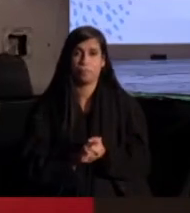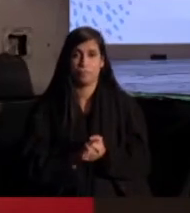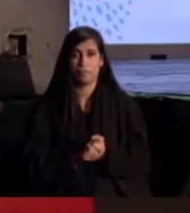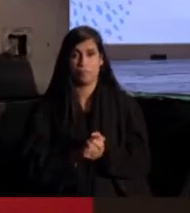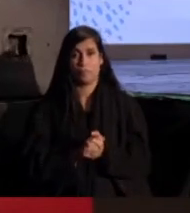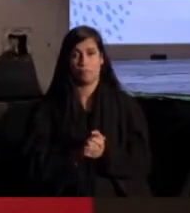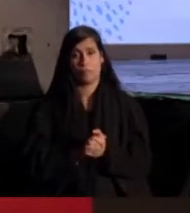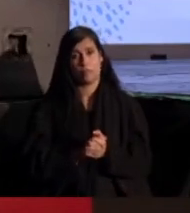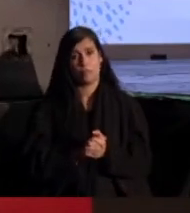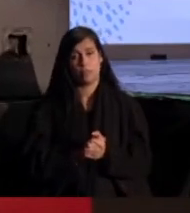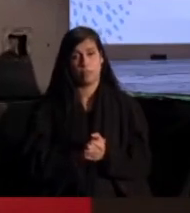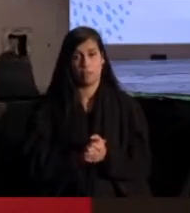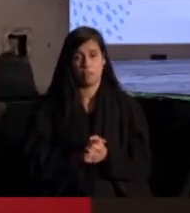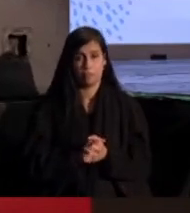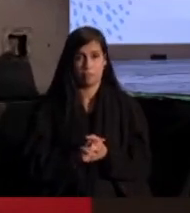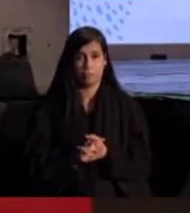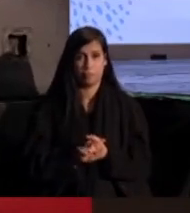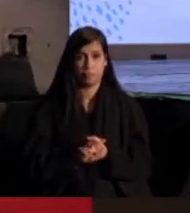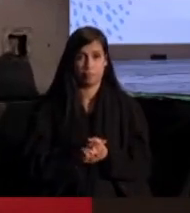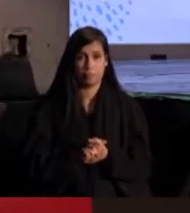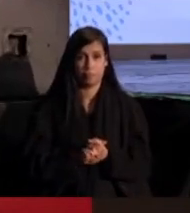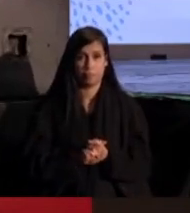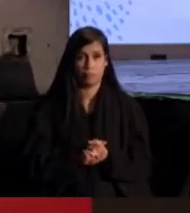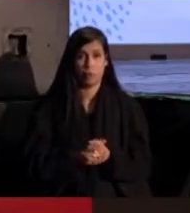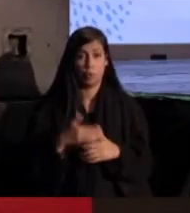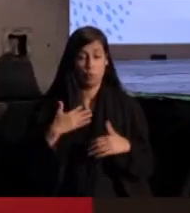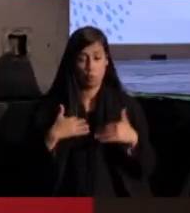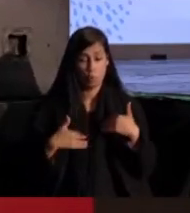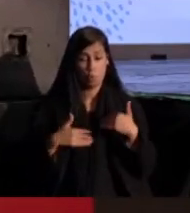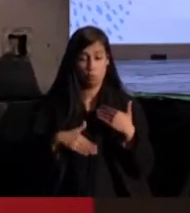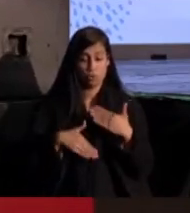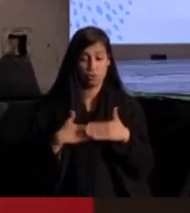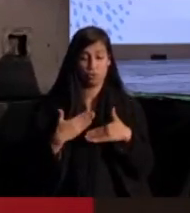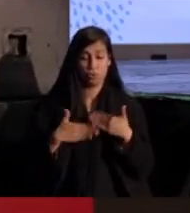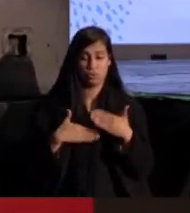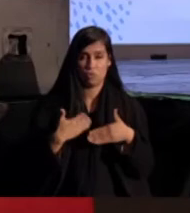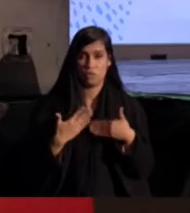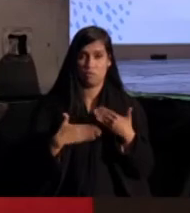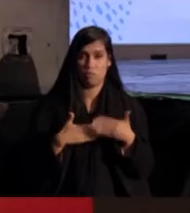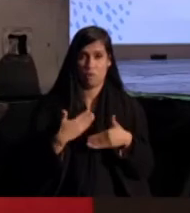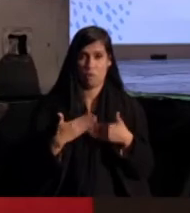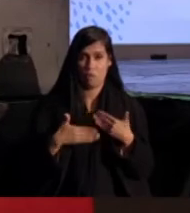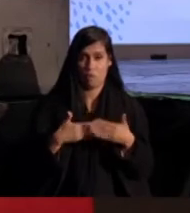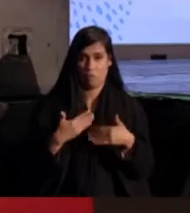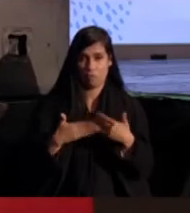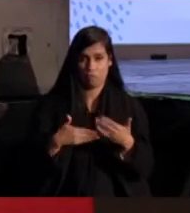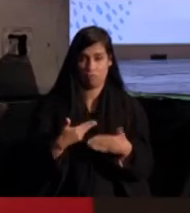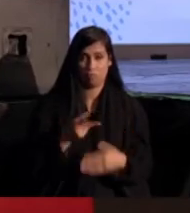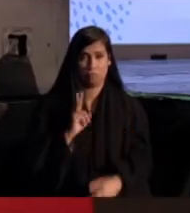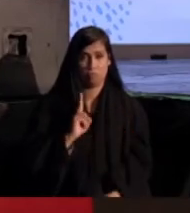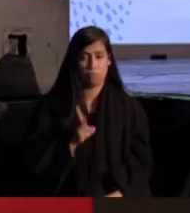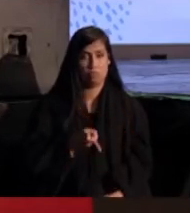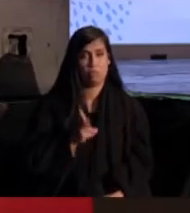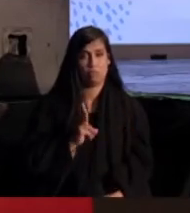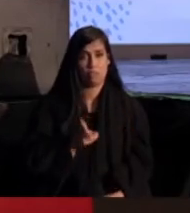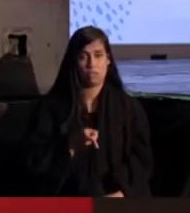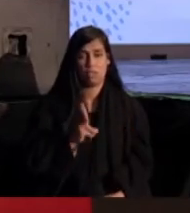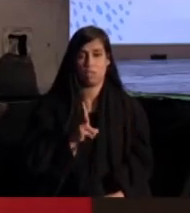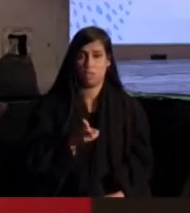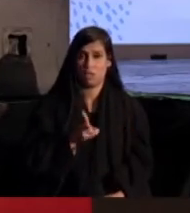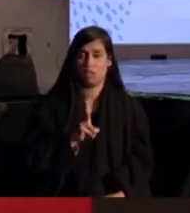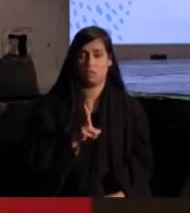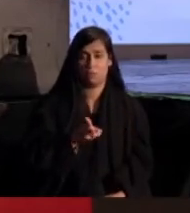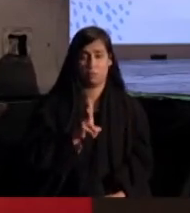bucais especializados que acompanham o desenvolvimento do corpo como um todo e que acha-se indelevelmente ligado aos